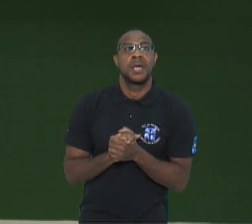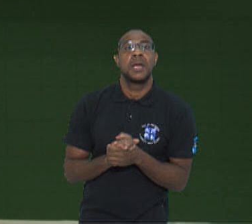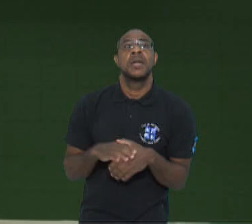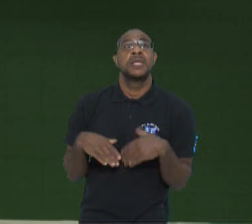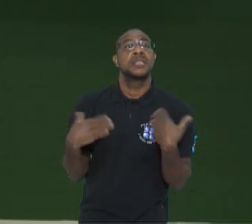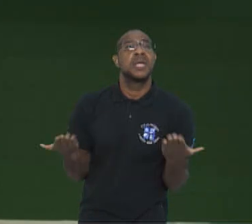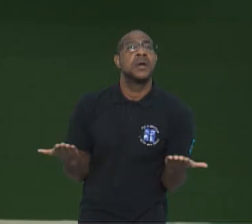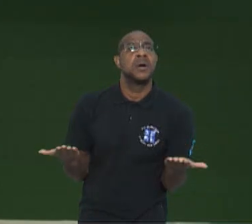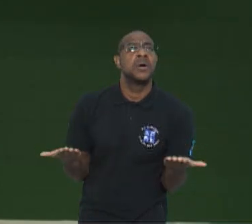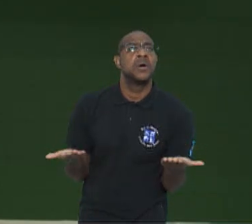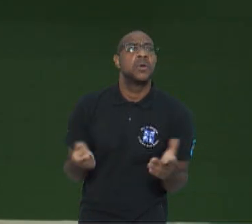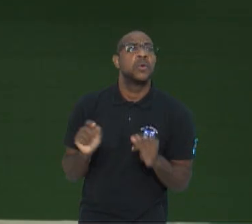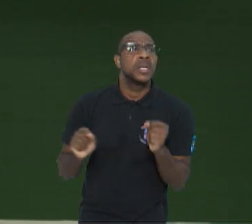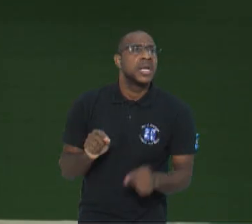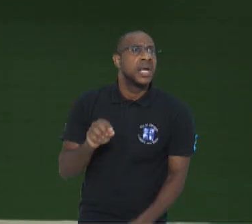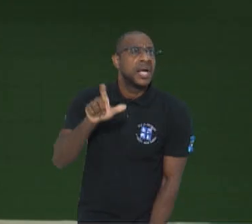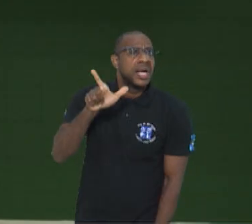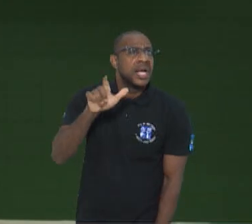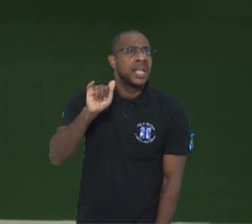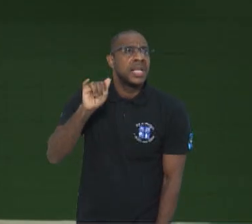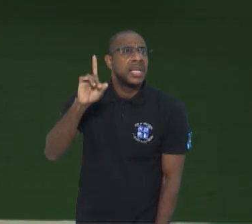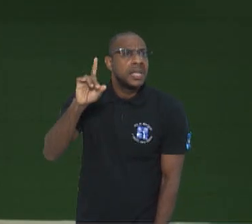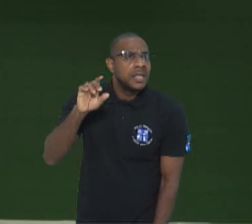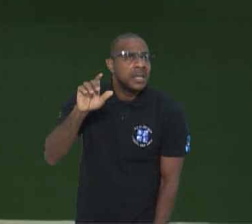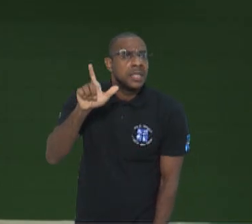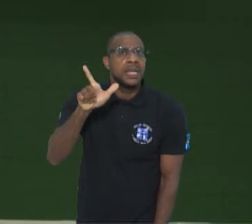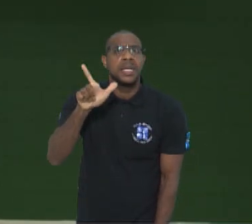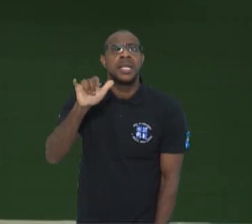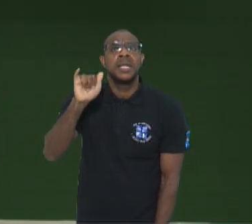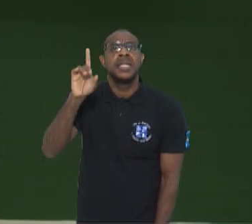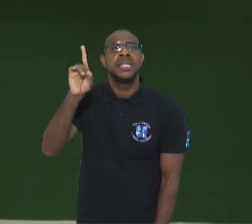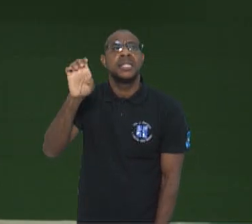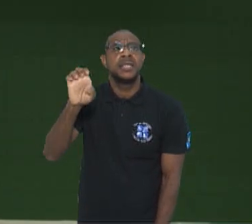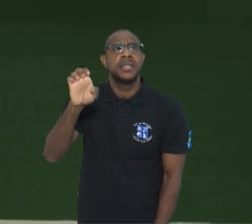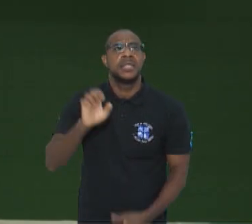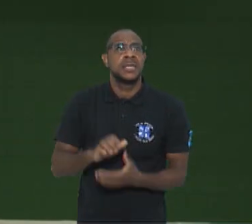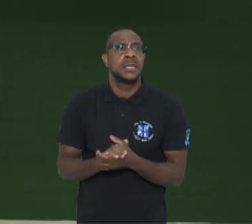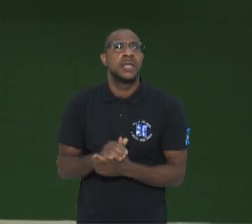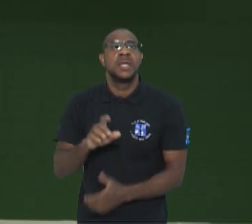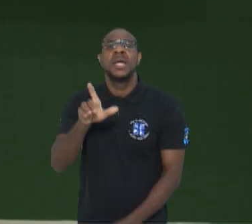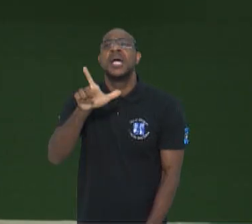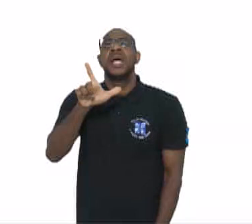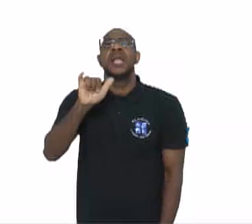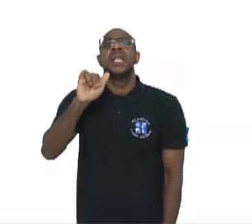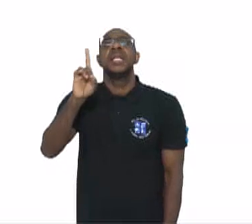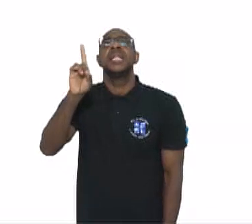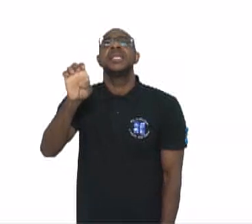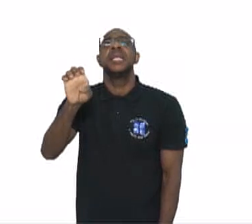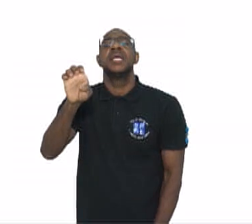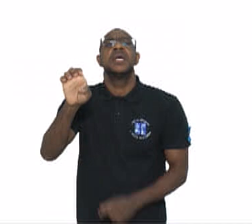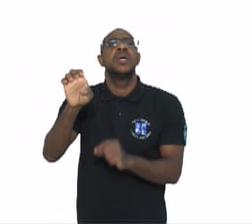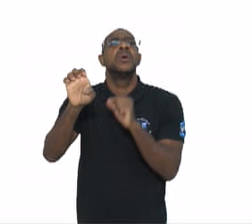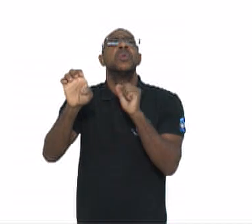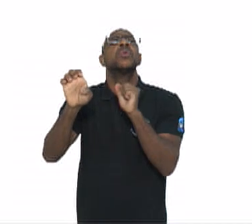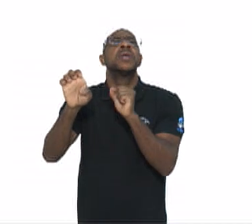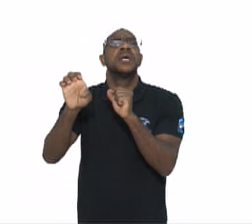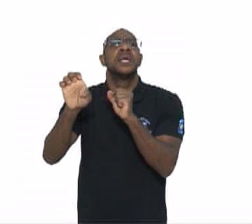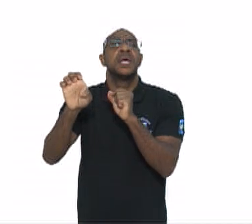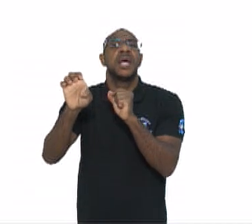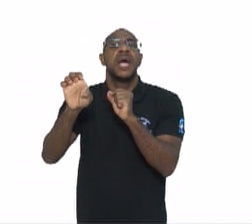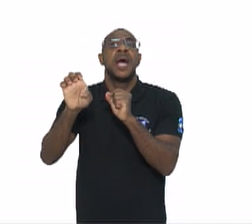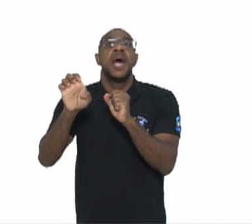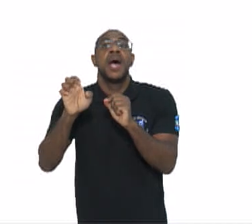Então, o que é o lead, pessoal? Depois da manchete, eu tenho o lead. Ele corresponde aos primeiros